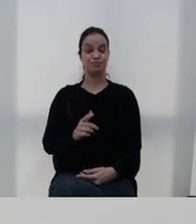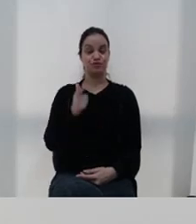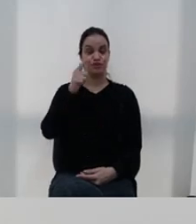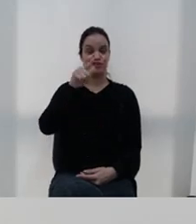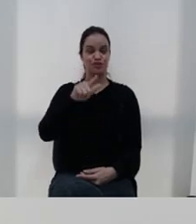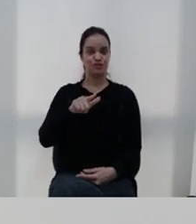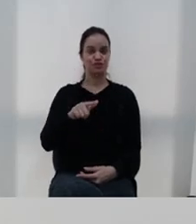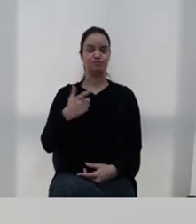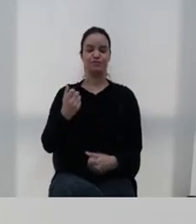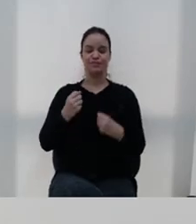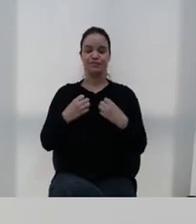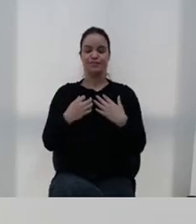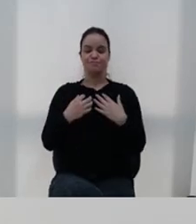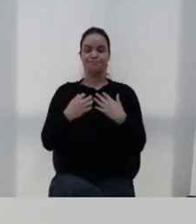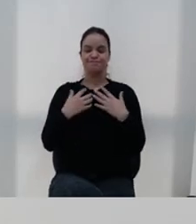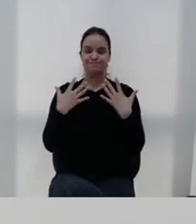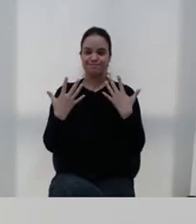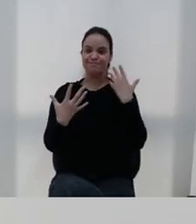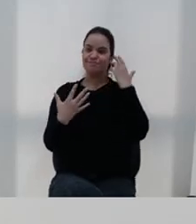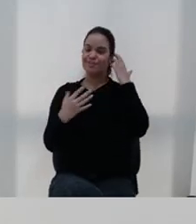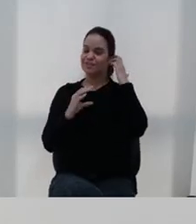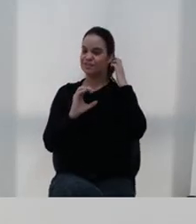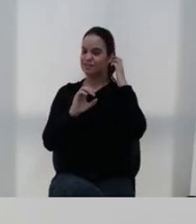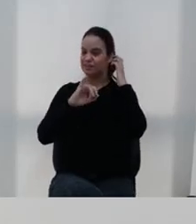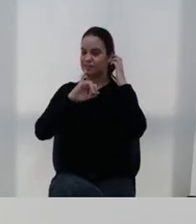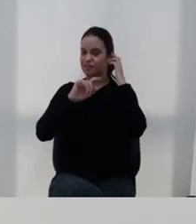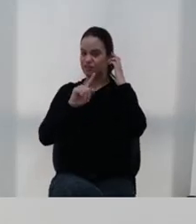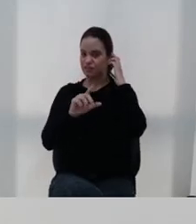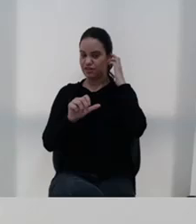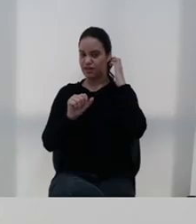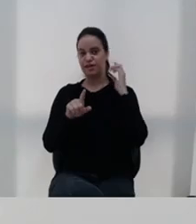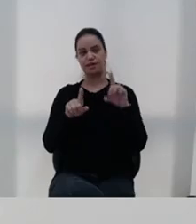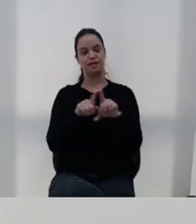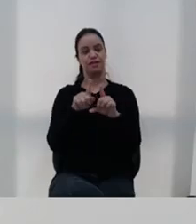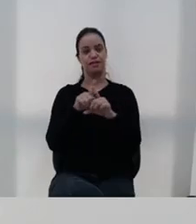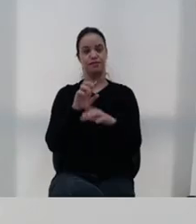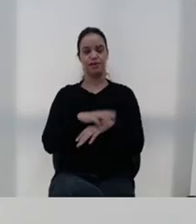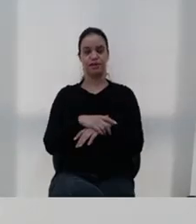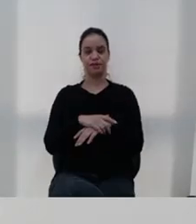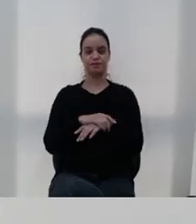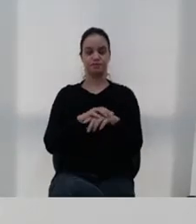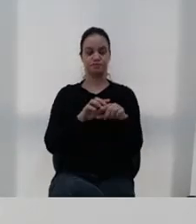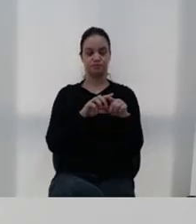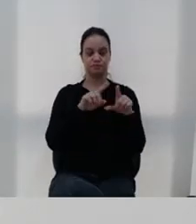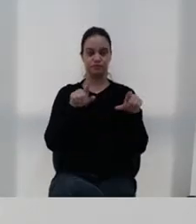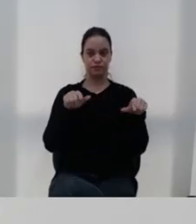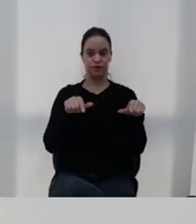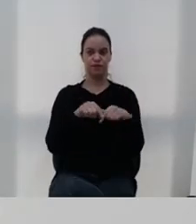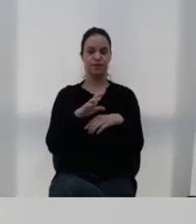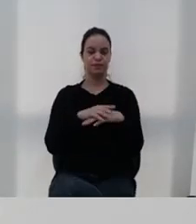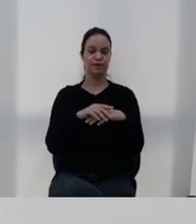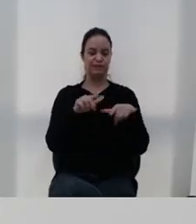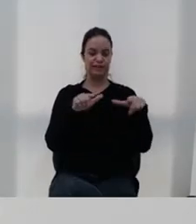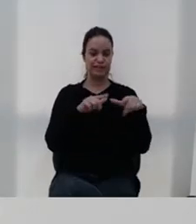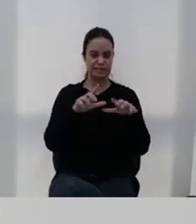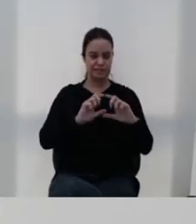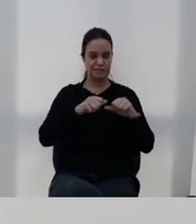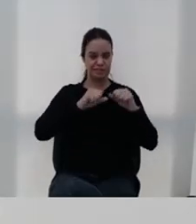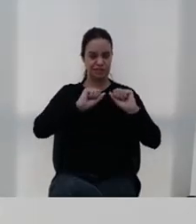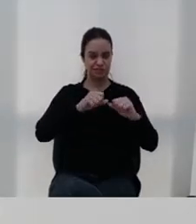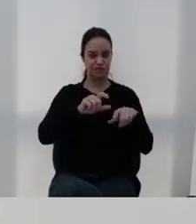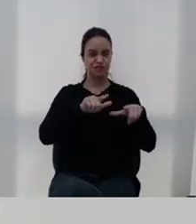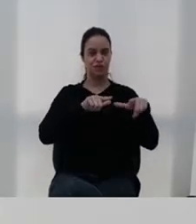nossa felicitação à CGA, ao departamento como um todo que atuou nesse trabalho e,